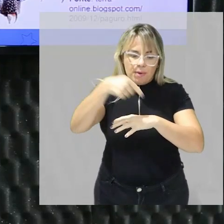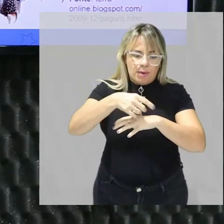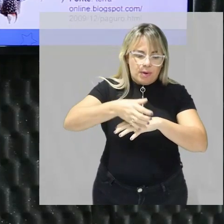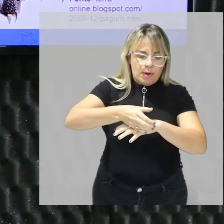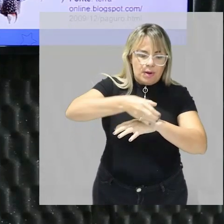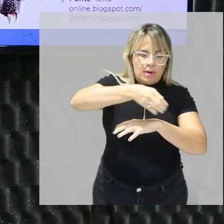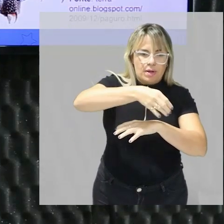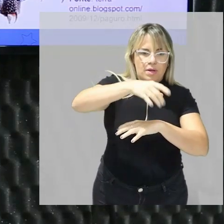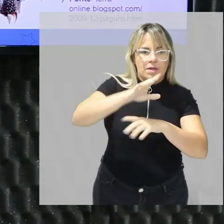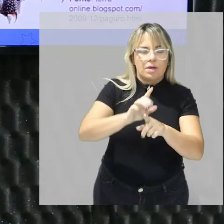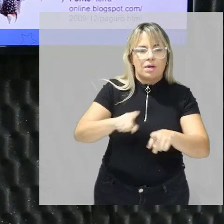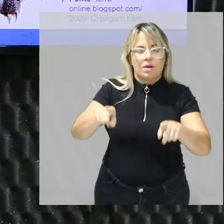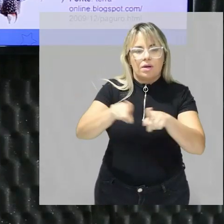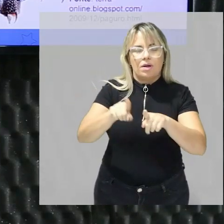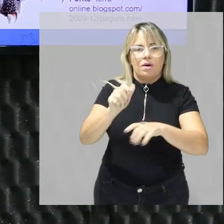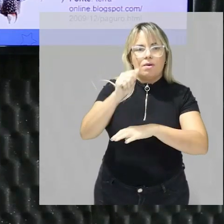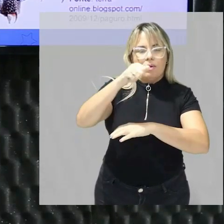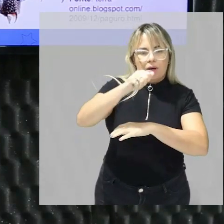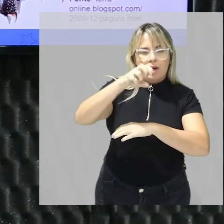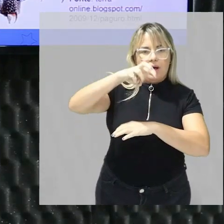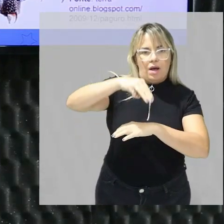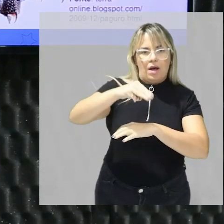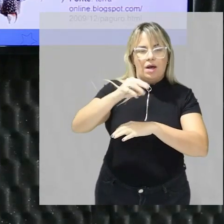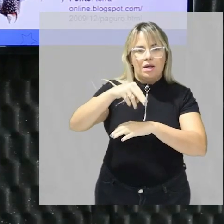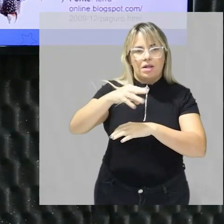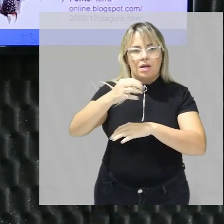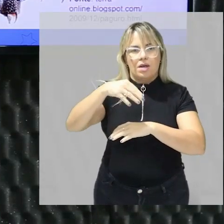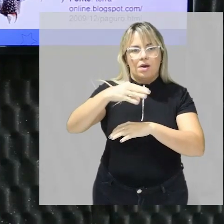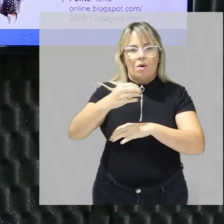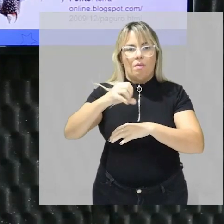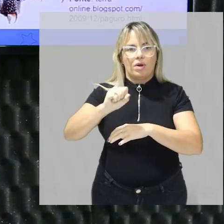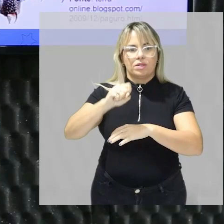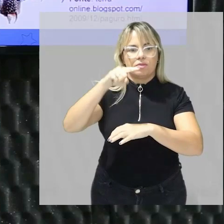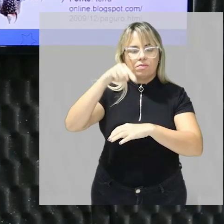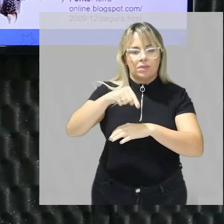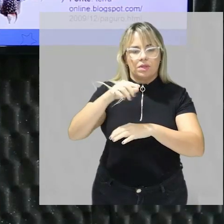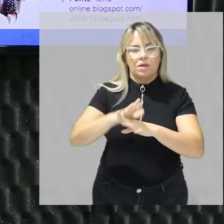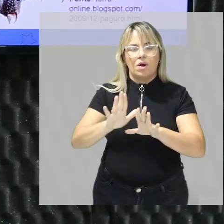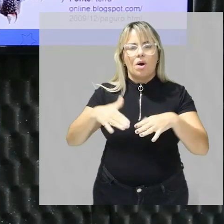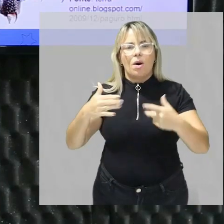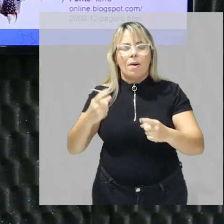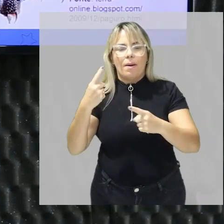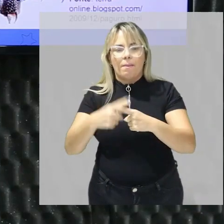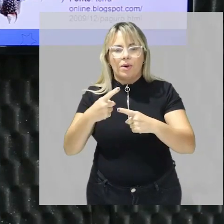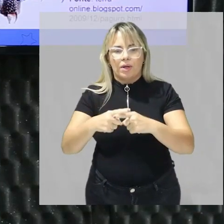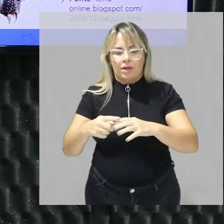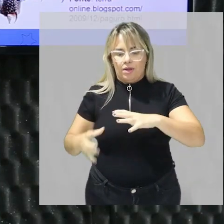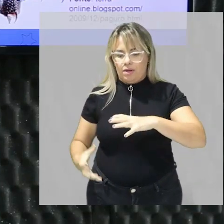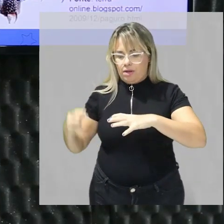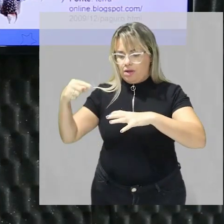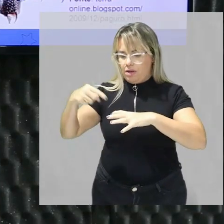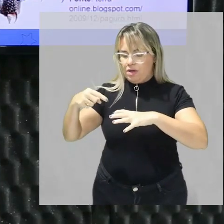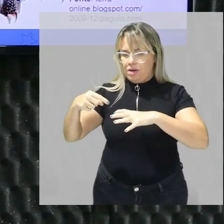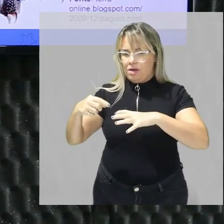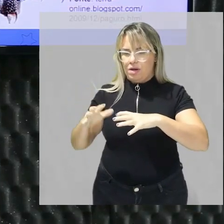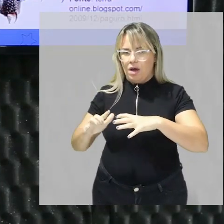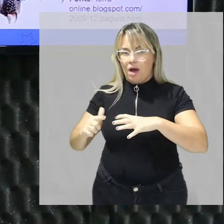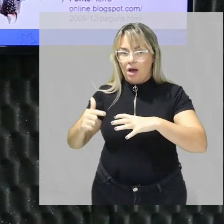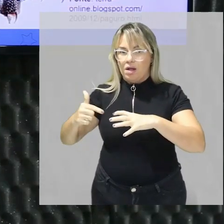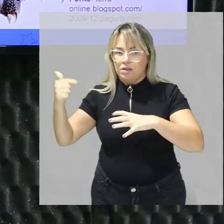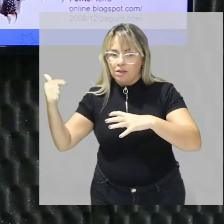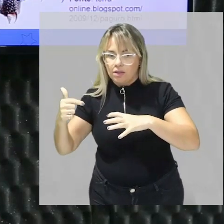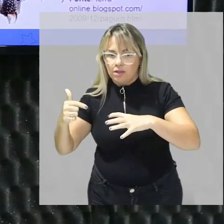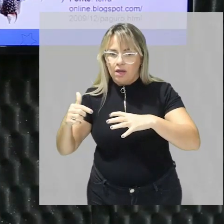esse animal, para a anêmona. Por quê? Ao tentar atacar o caranguejo, essa anêmona ela